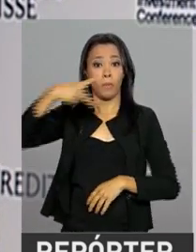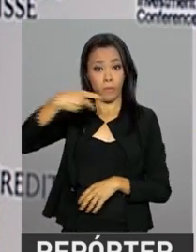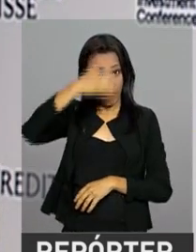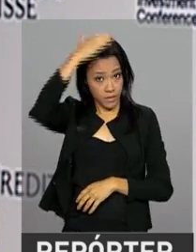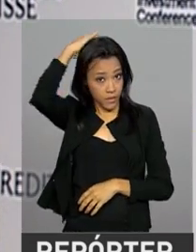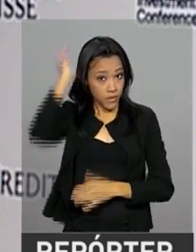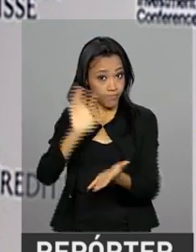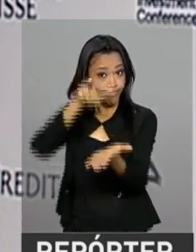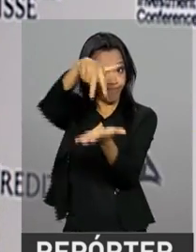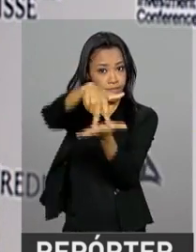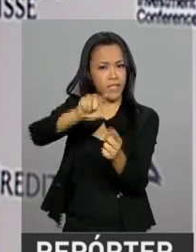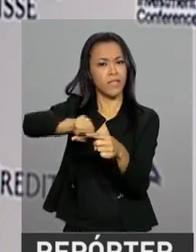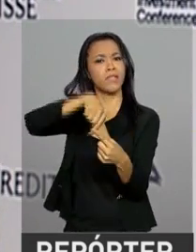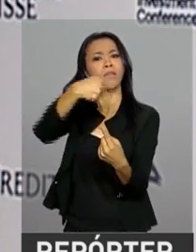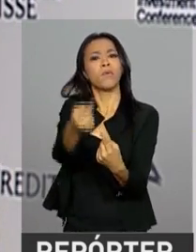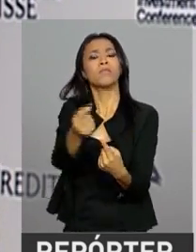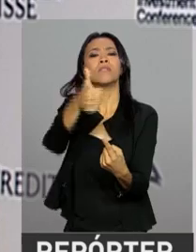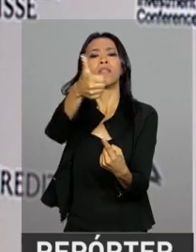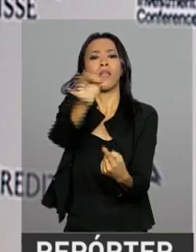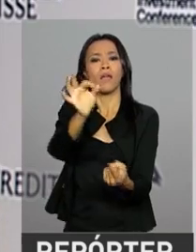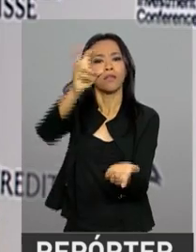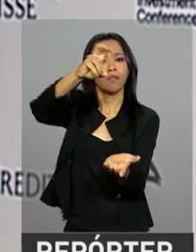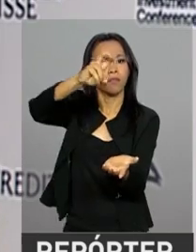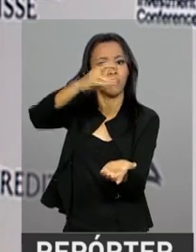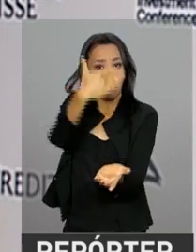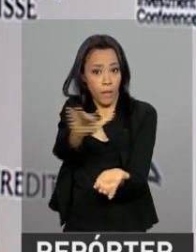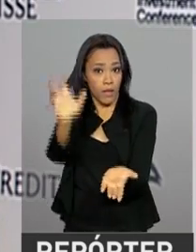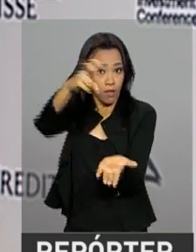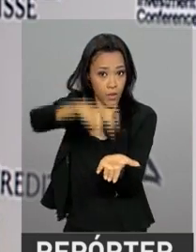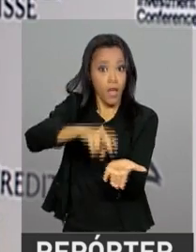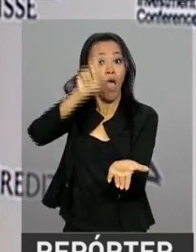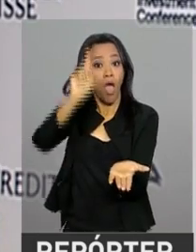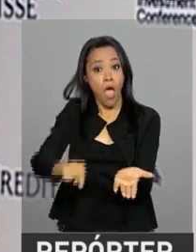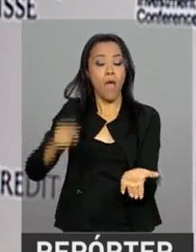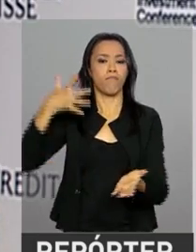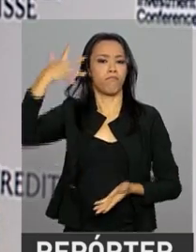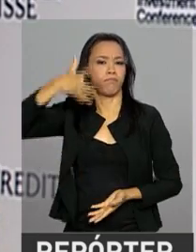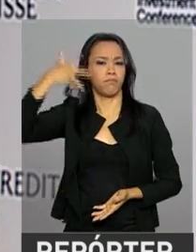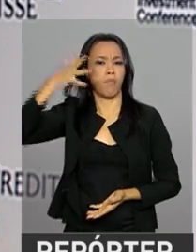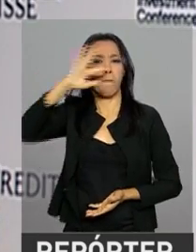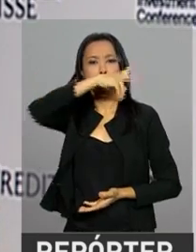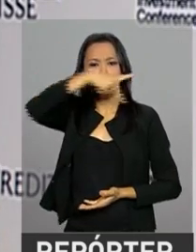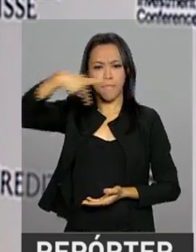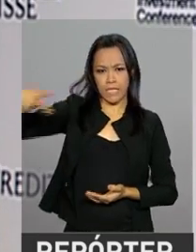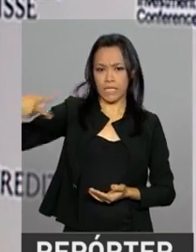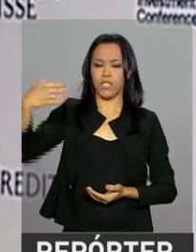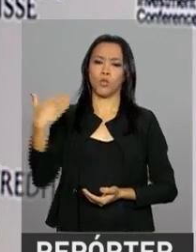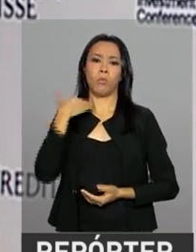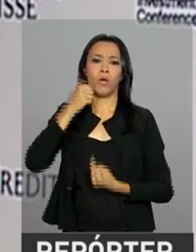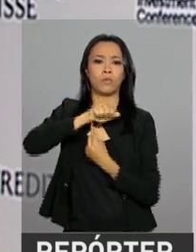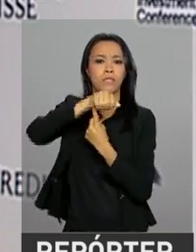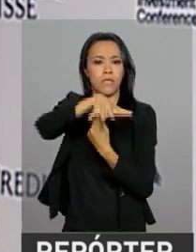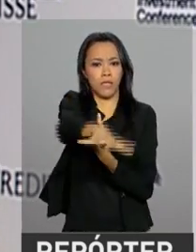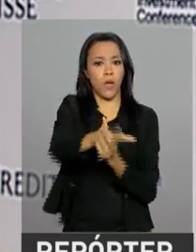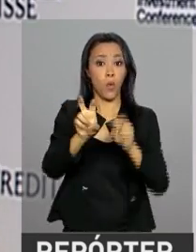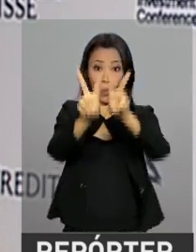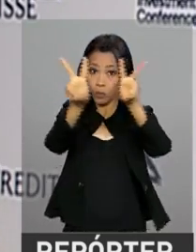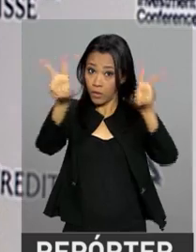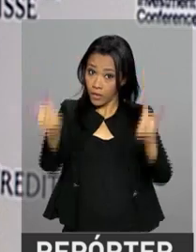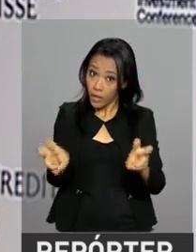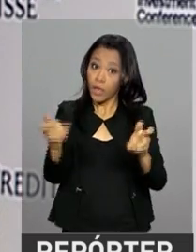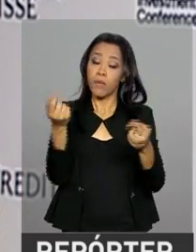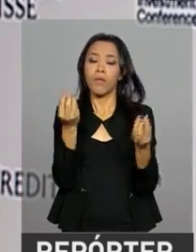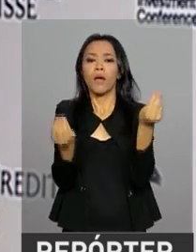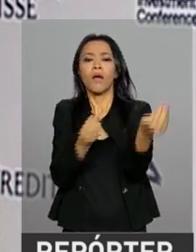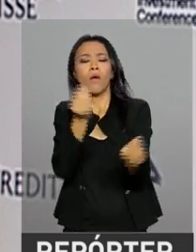Temer e às 10:30 da manhã é a vez da palestra do presidente do Banco Central Elan goldfine com o tema alicerçando